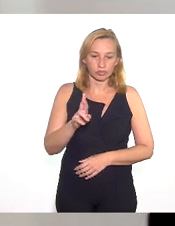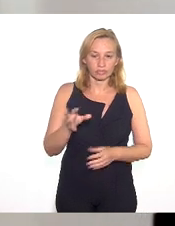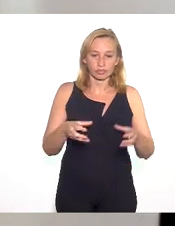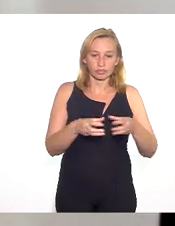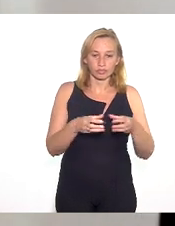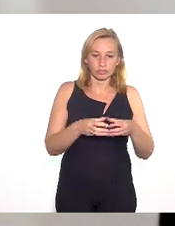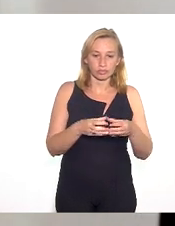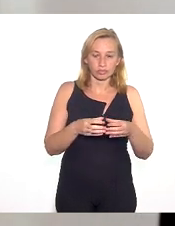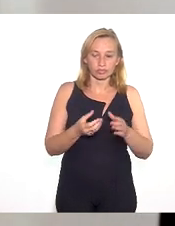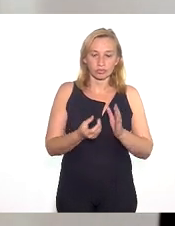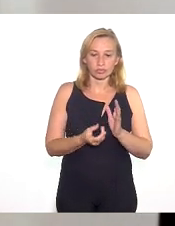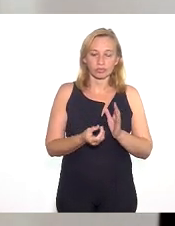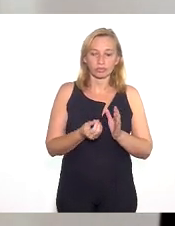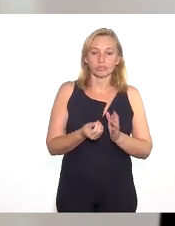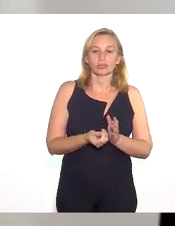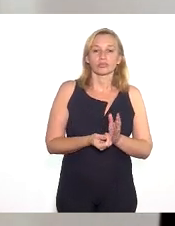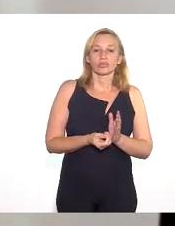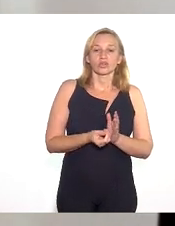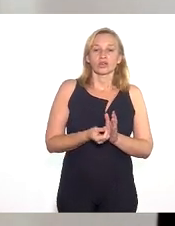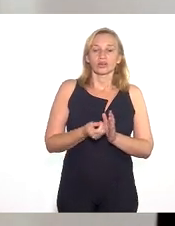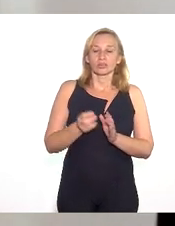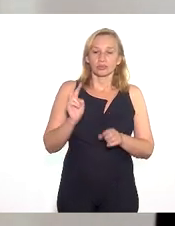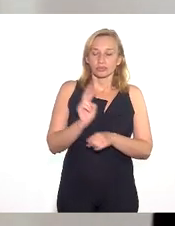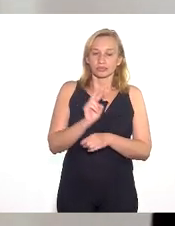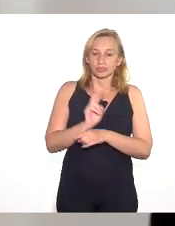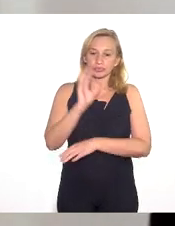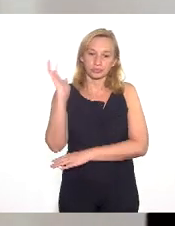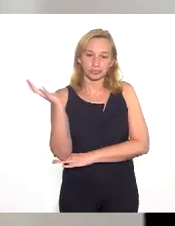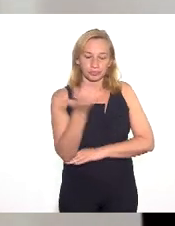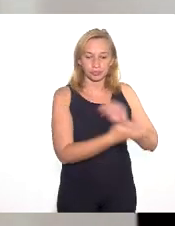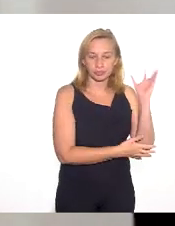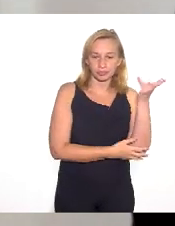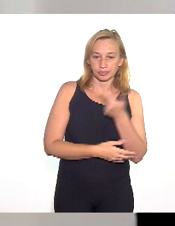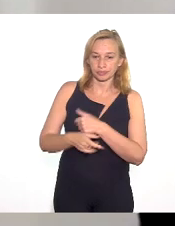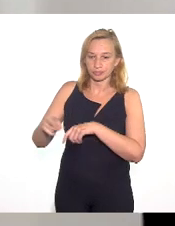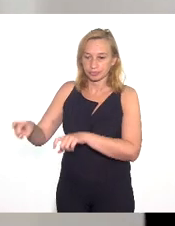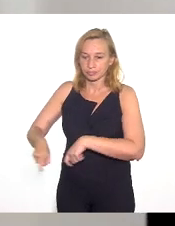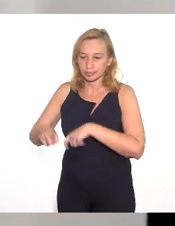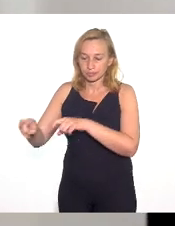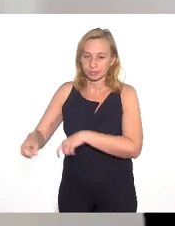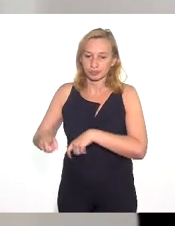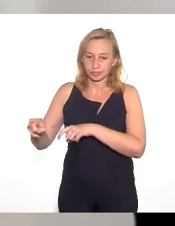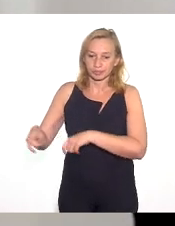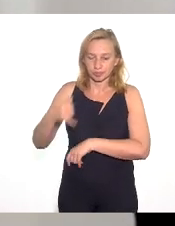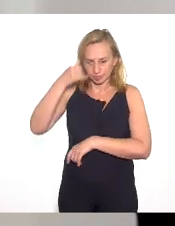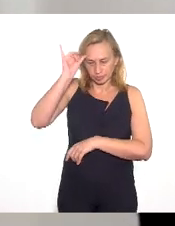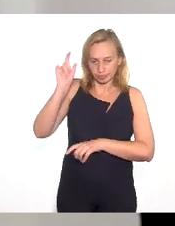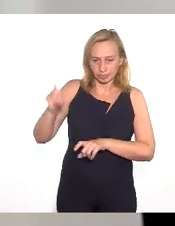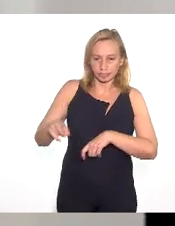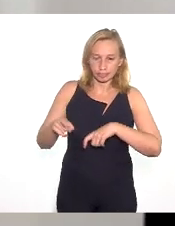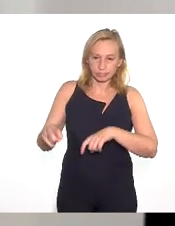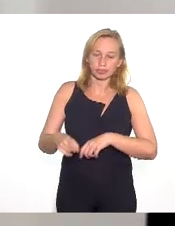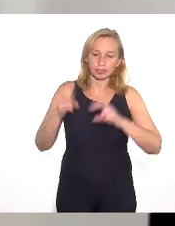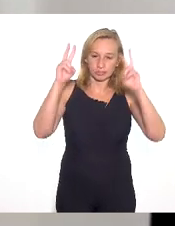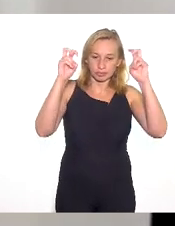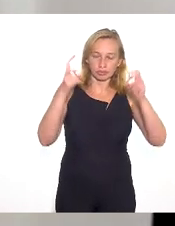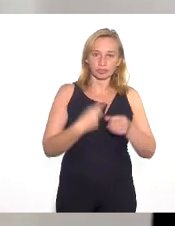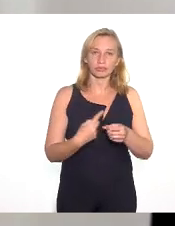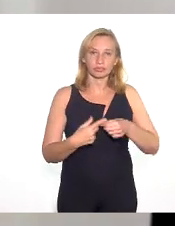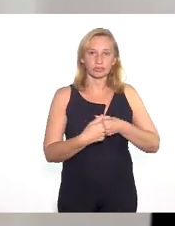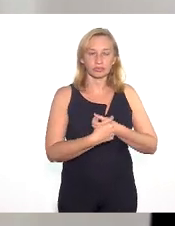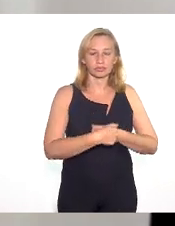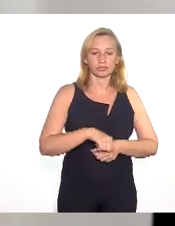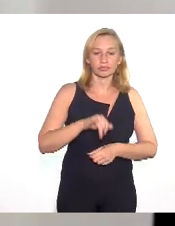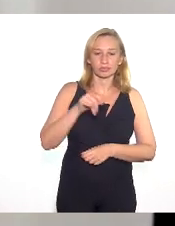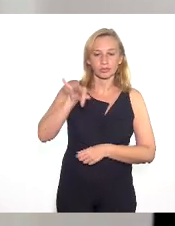comissões Saneamento Ambiental, Defesa do Meio Ambiente, Agricultura, Pecuária, Rural, Agrária, Pesqueira, de Assuntos Municipais de Desenvolvimento Regional, de